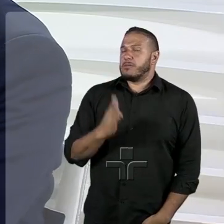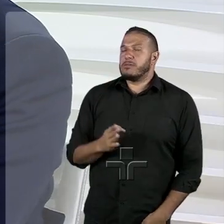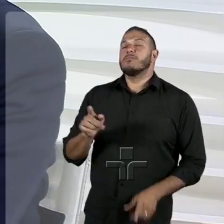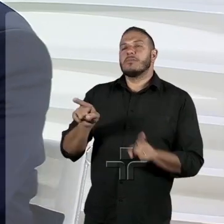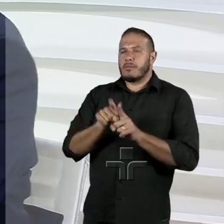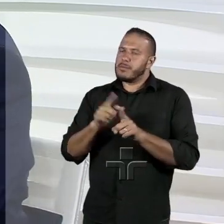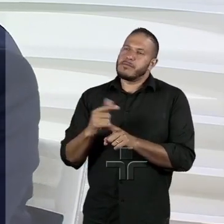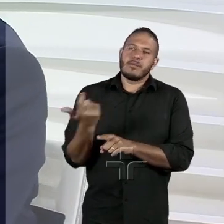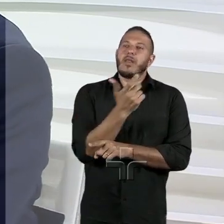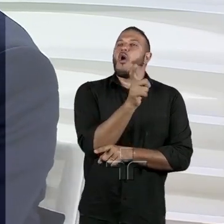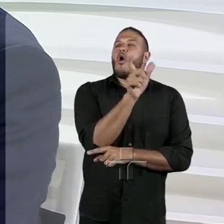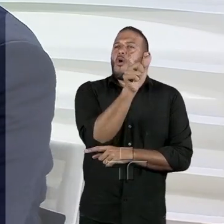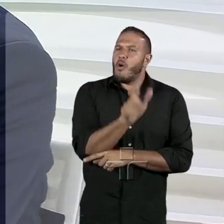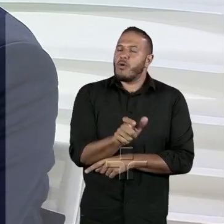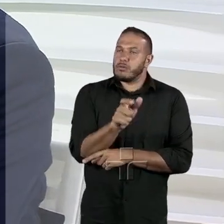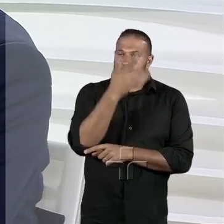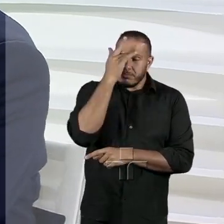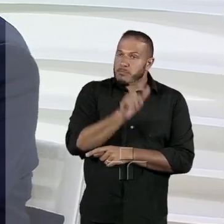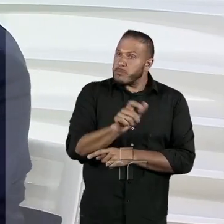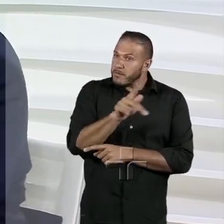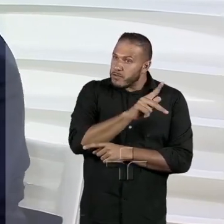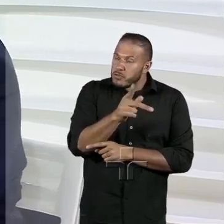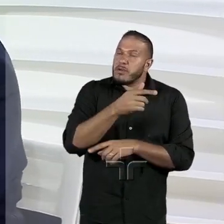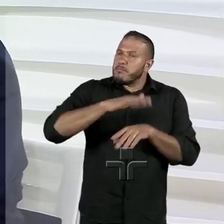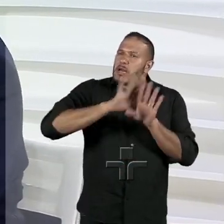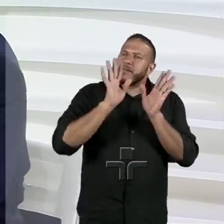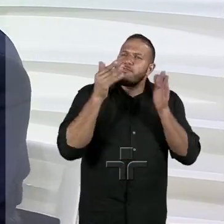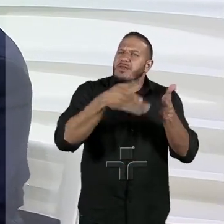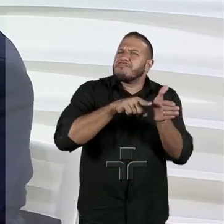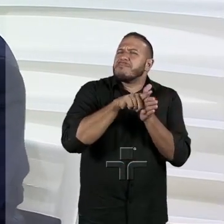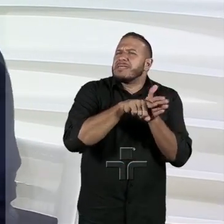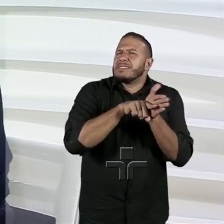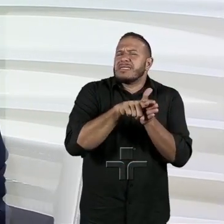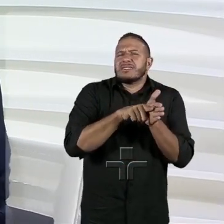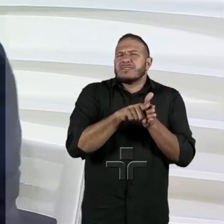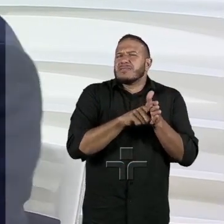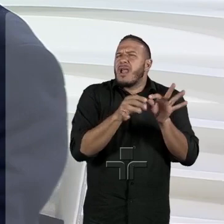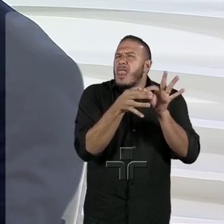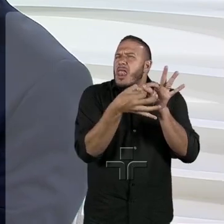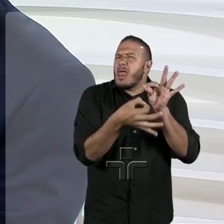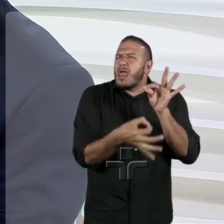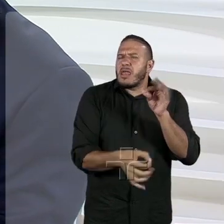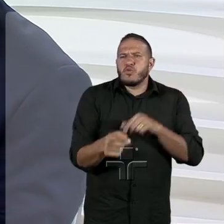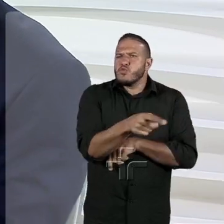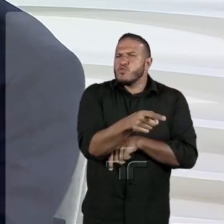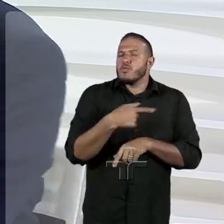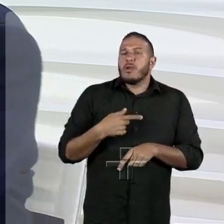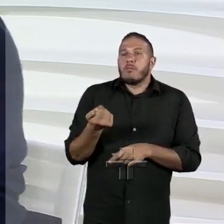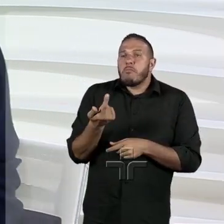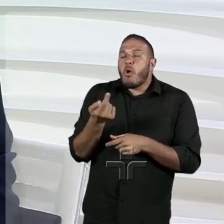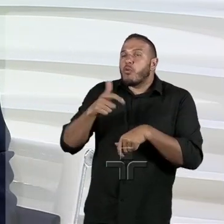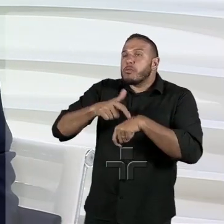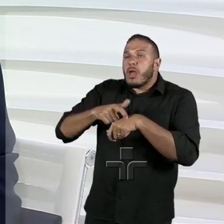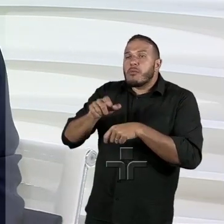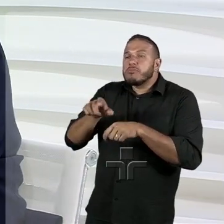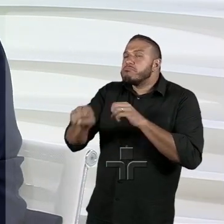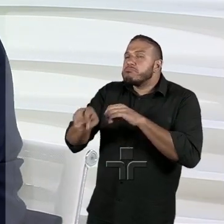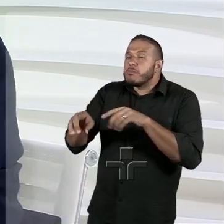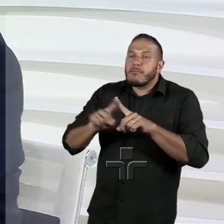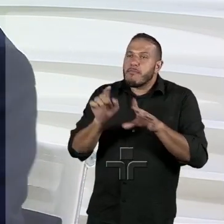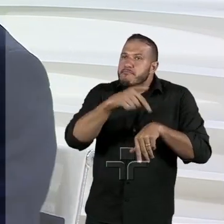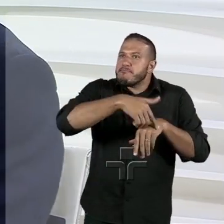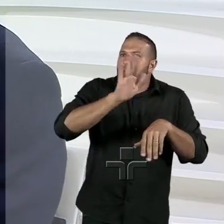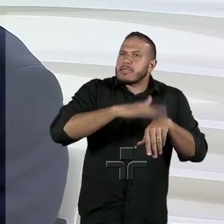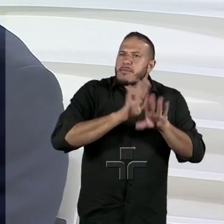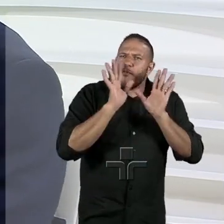pesquisador que devolve para o Brasil pesquisas incríveis. E esse cara talvez ter menos tempo na sala de aula e mais tempo para